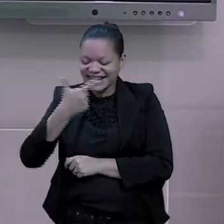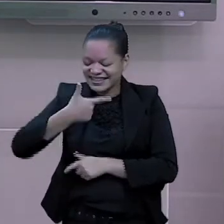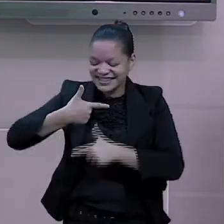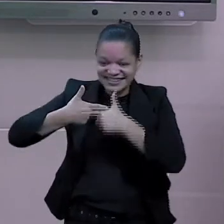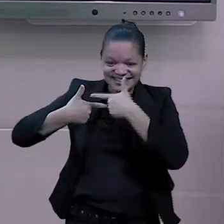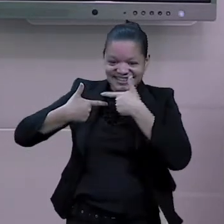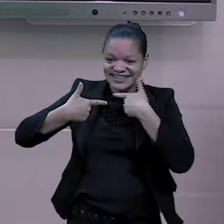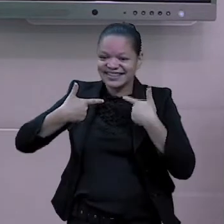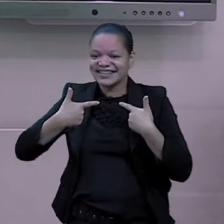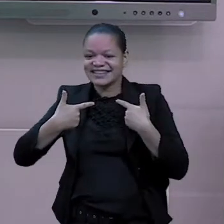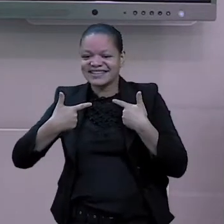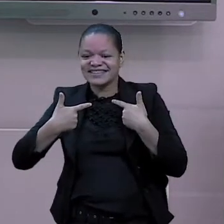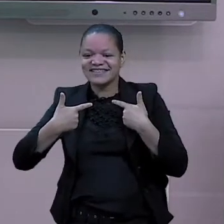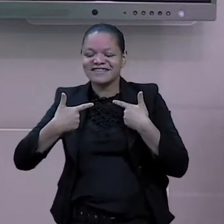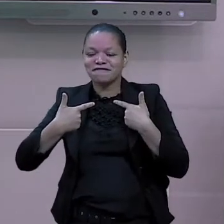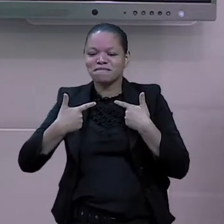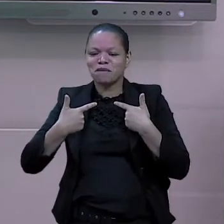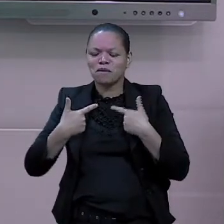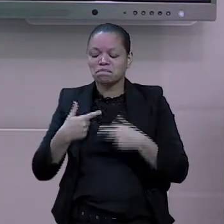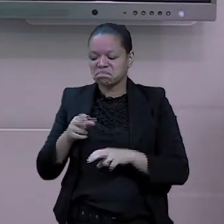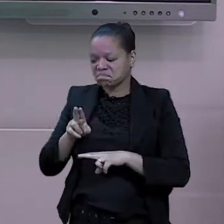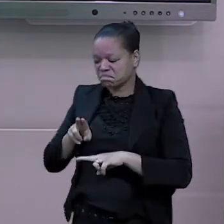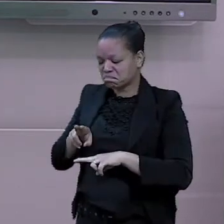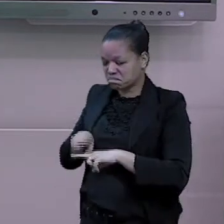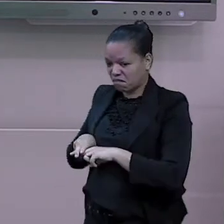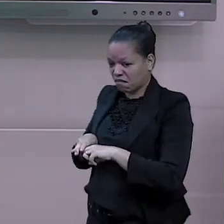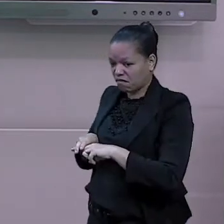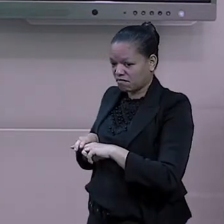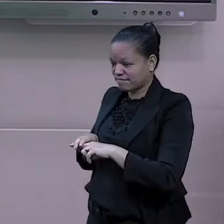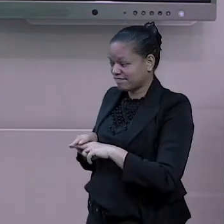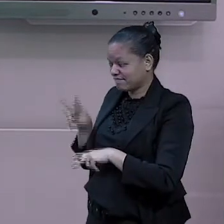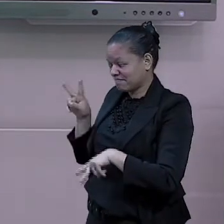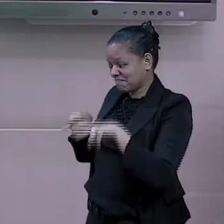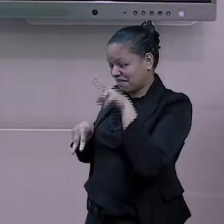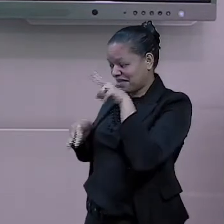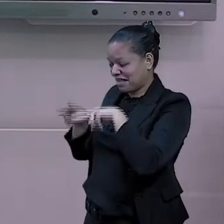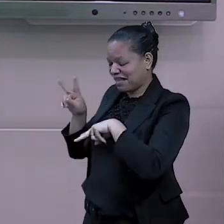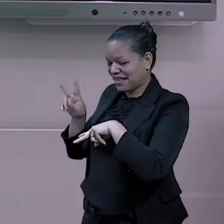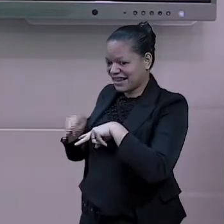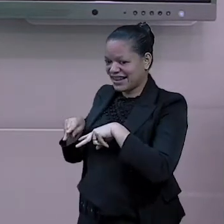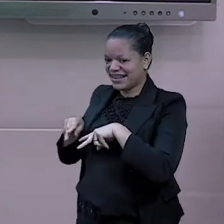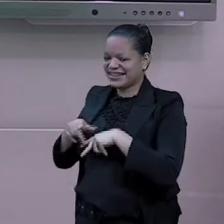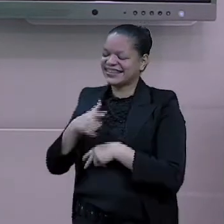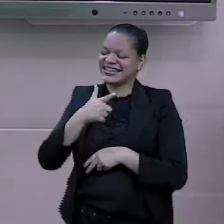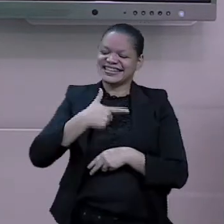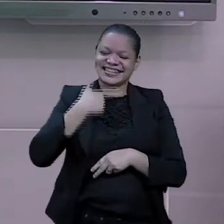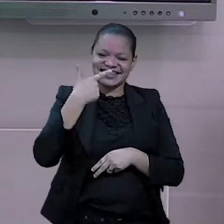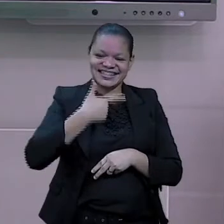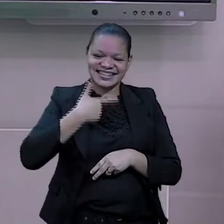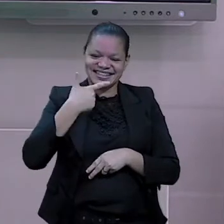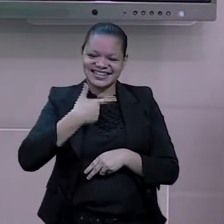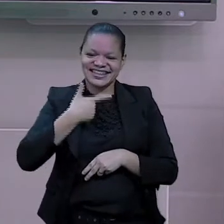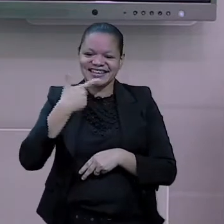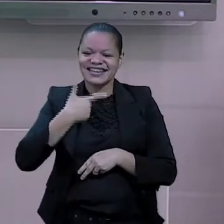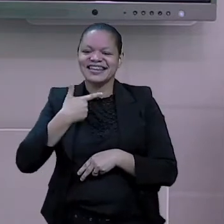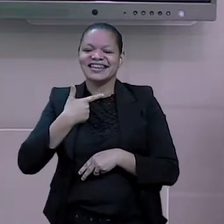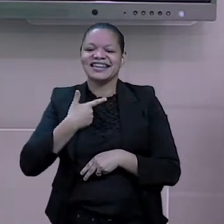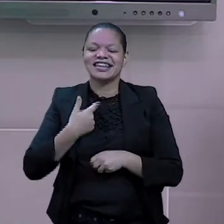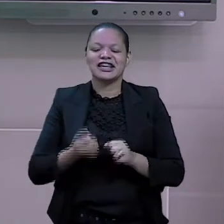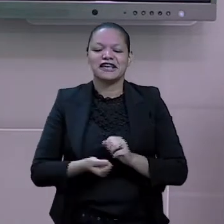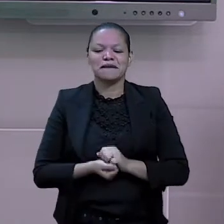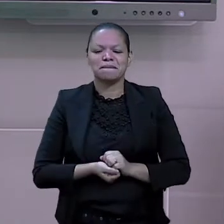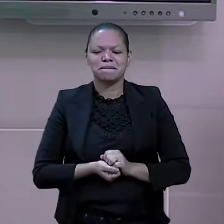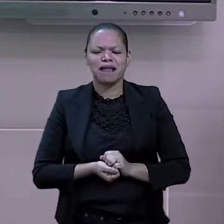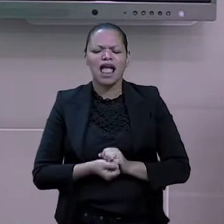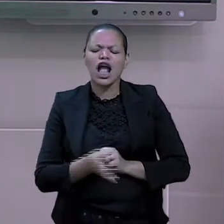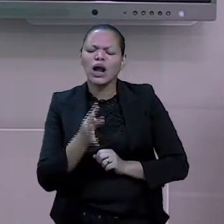quando você senta para ler uma tirinha, você dá aí boas gargalhadas. E as que a gente